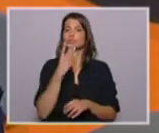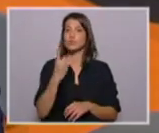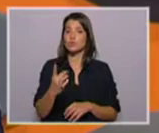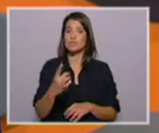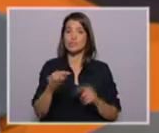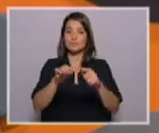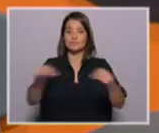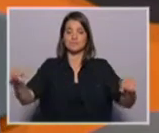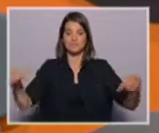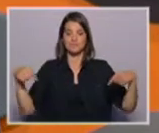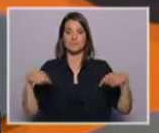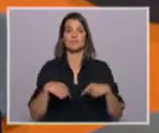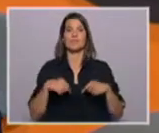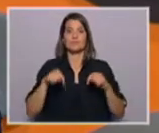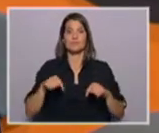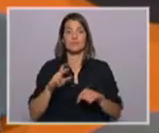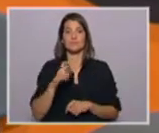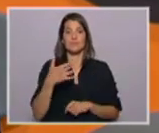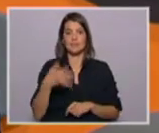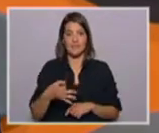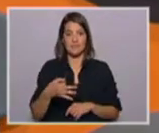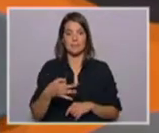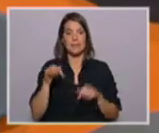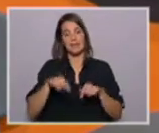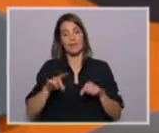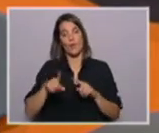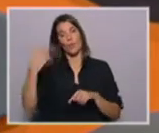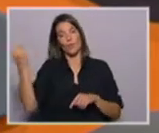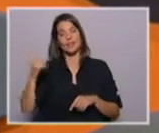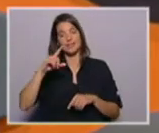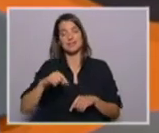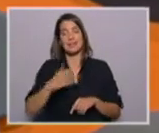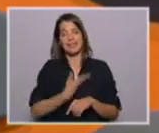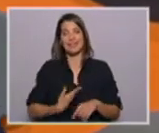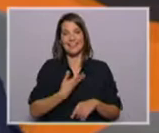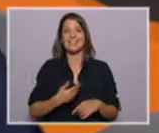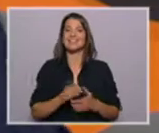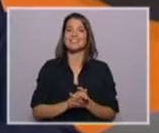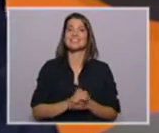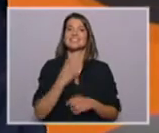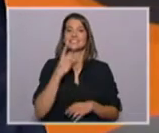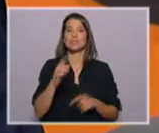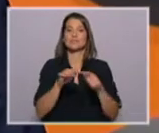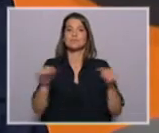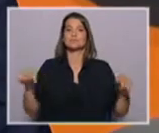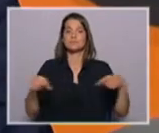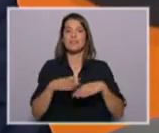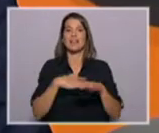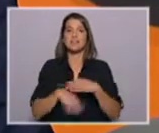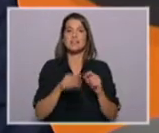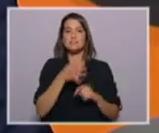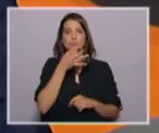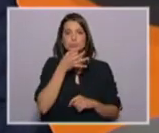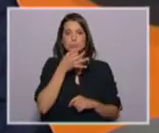num estúdio, aqui na RTP, não nesta, numa outra também ainda bastante mais antiga, esteve sozinho num estúdio a fazer a transmissão